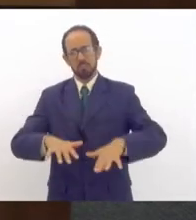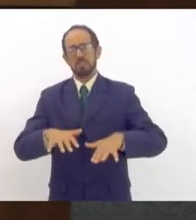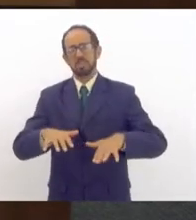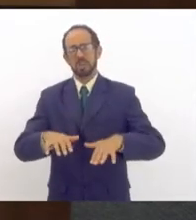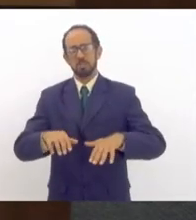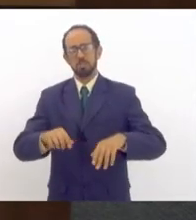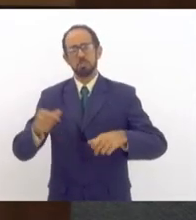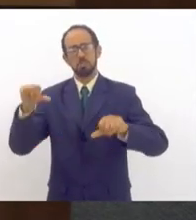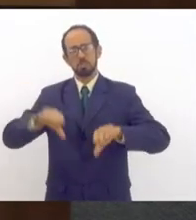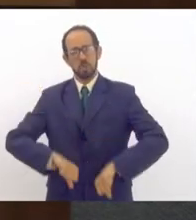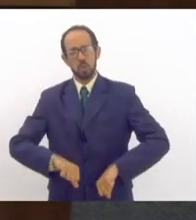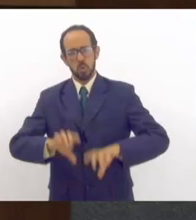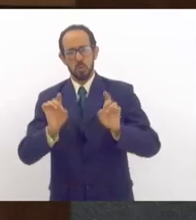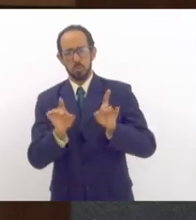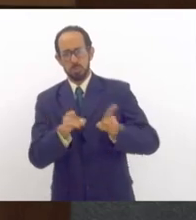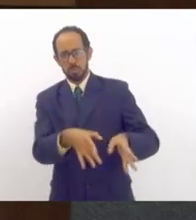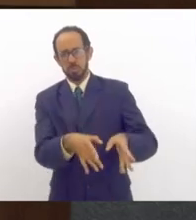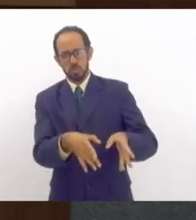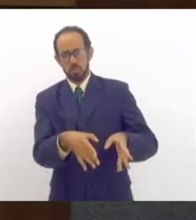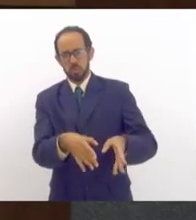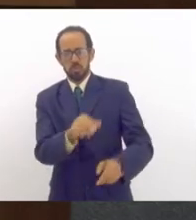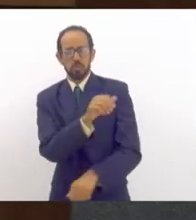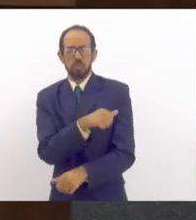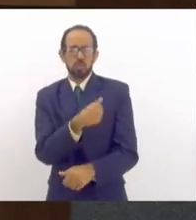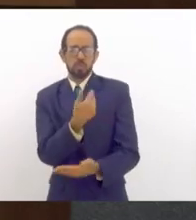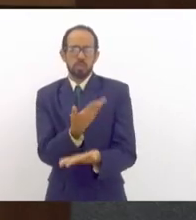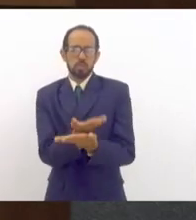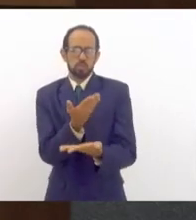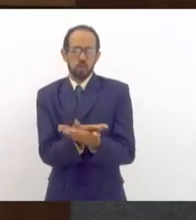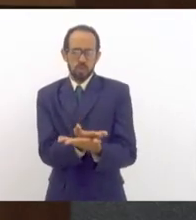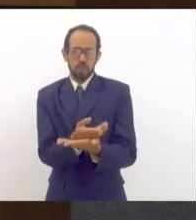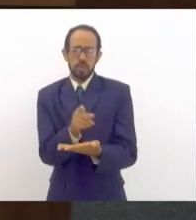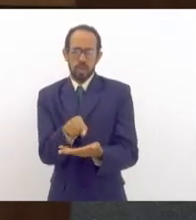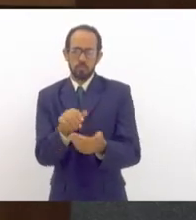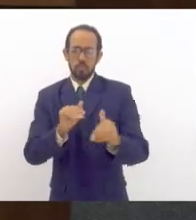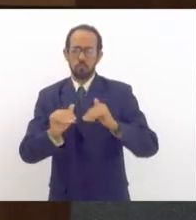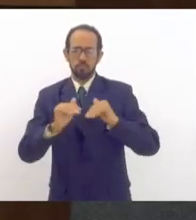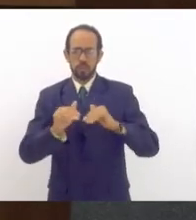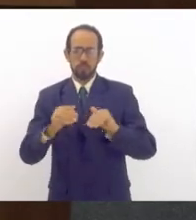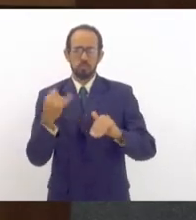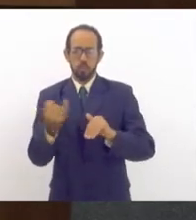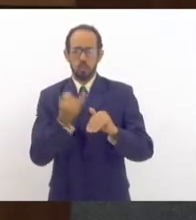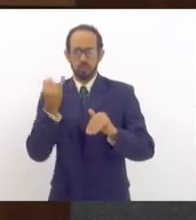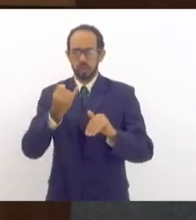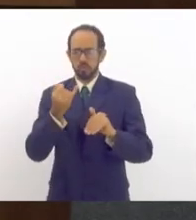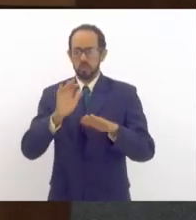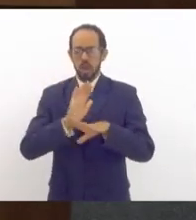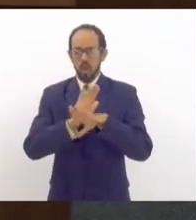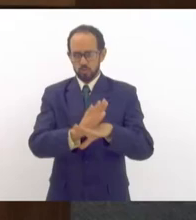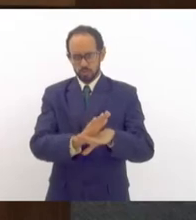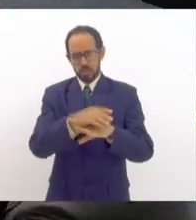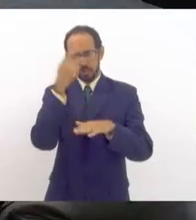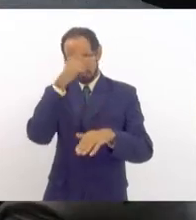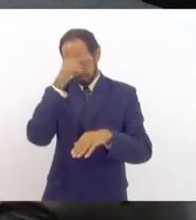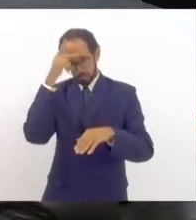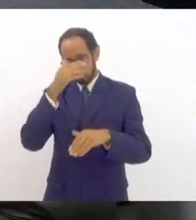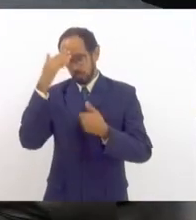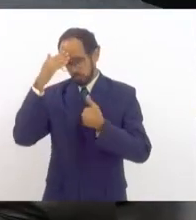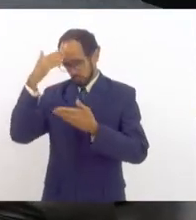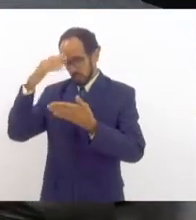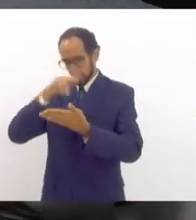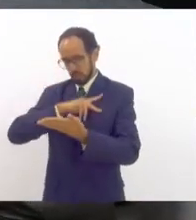essa evasão escolar e isso é um movimento acho que é muito importante a favor desses jovens e adultos estudando Obrigada presidente